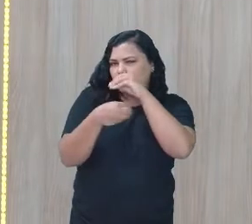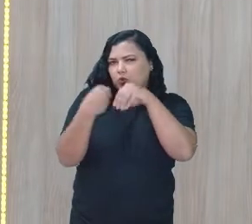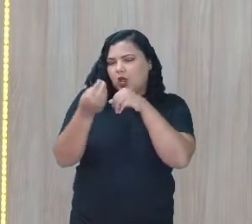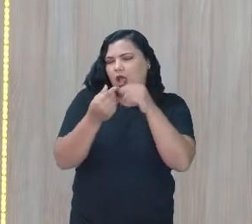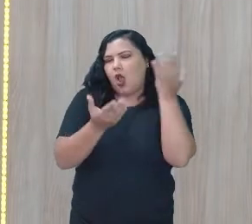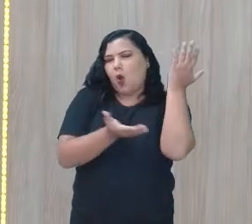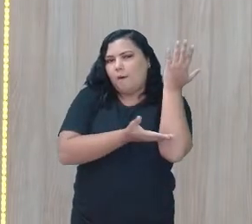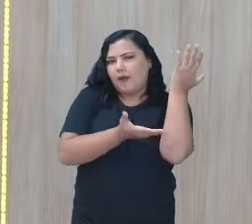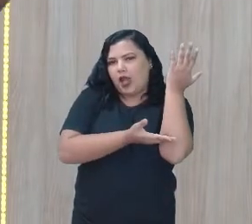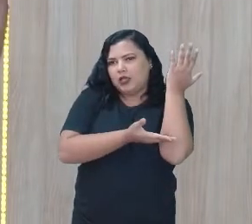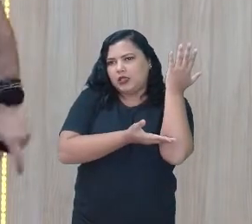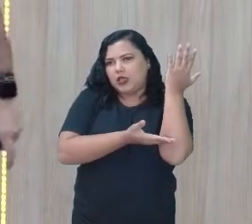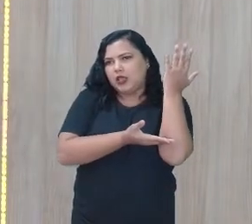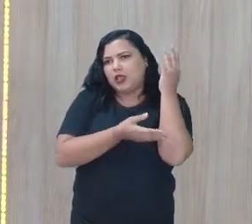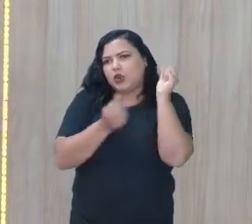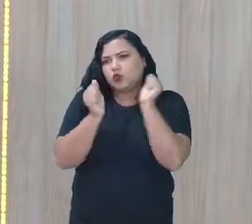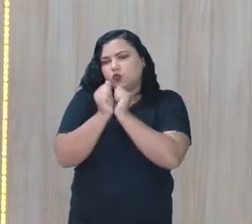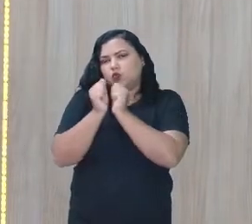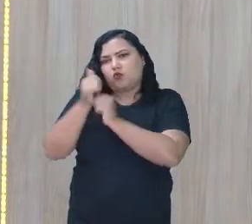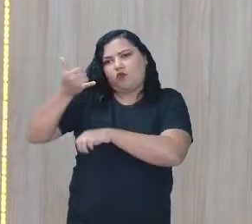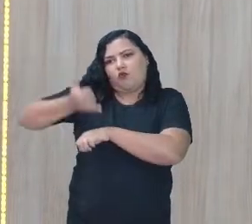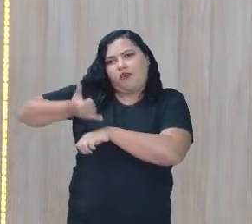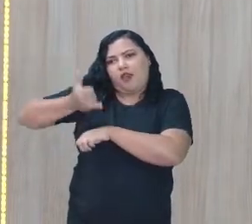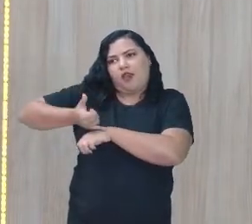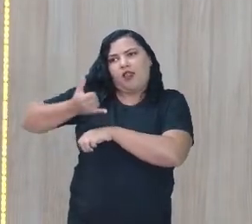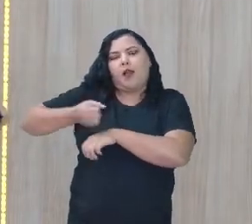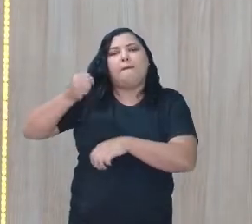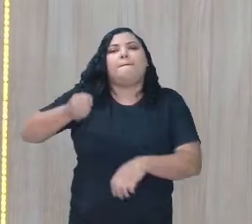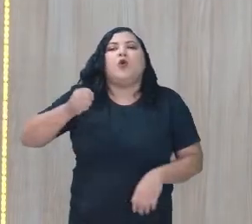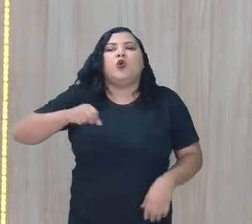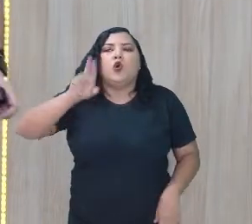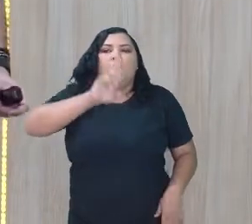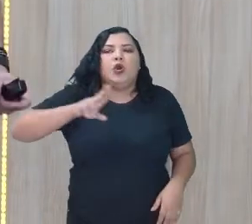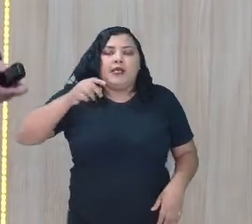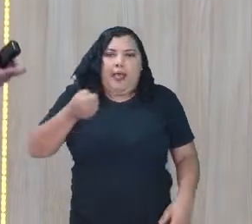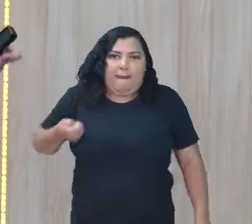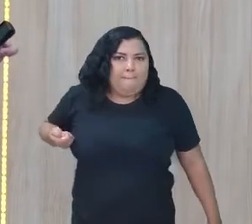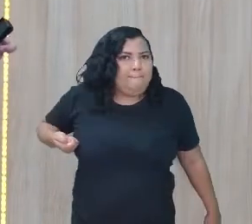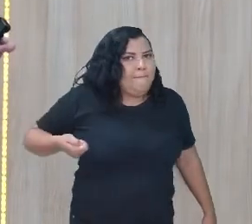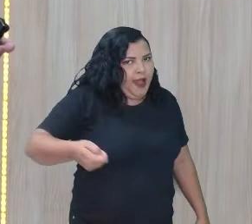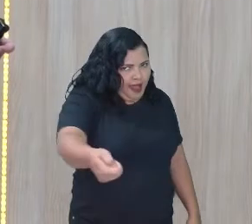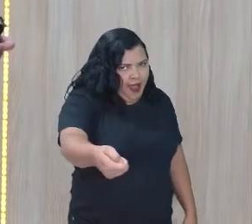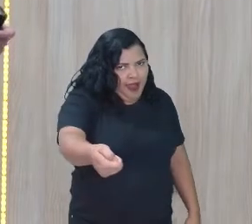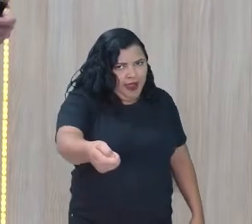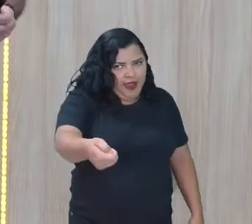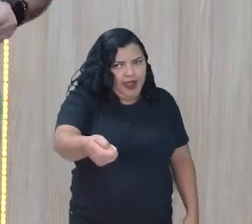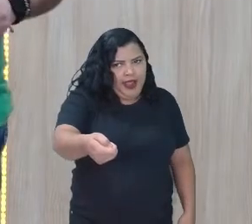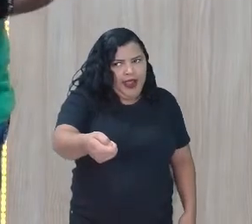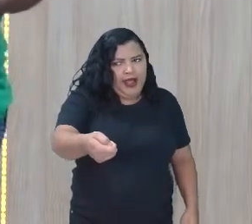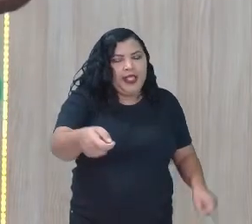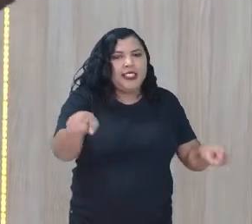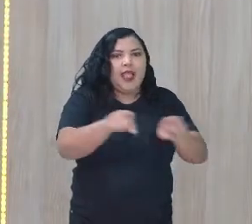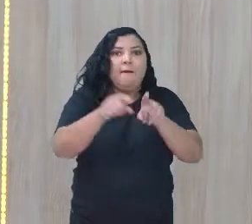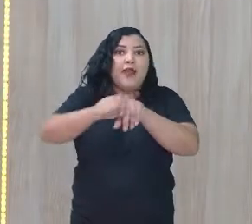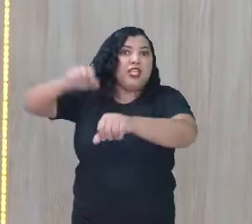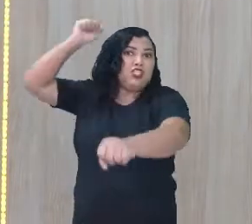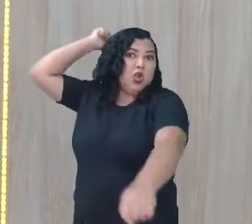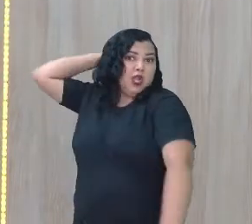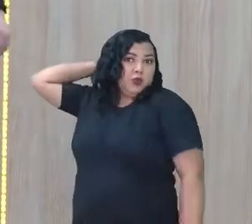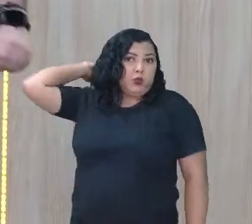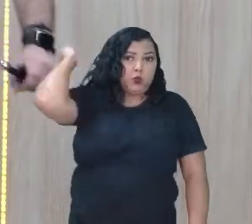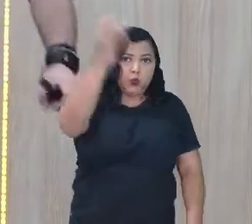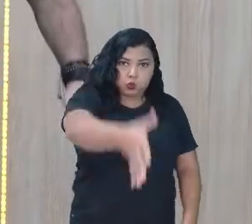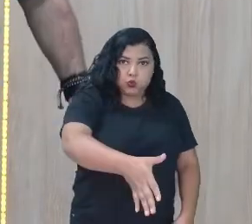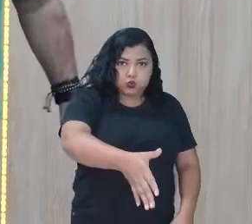da madeira com ferro, essa lança aqui ela podia ser utilizada como uma arma de curto alcance, mas podia ser